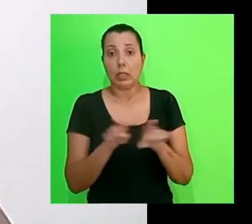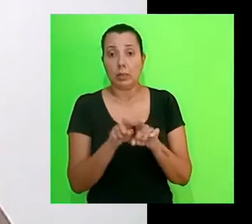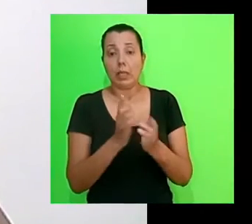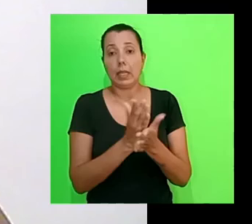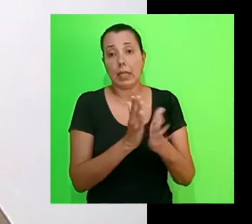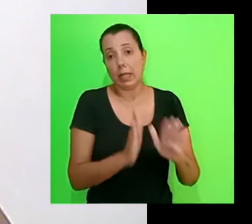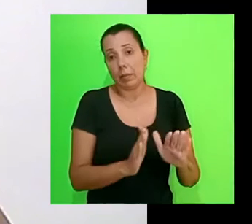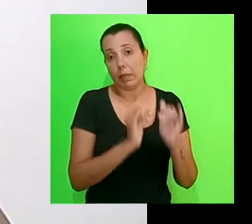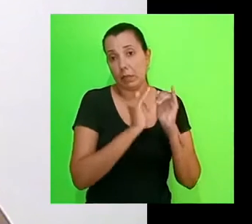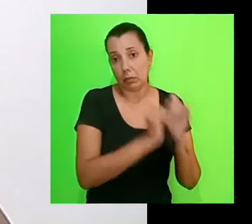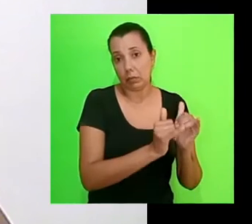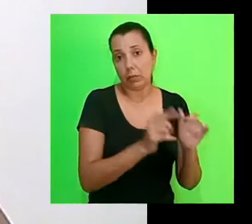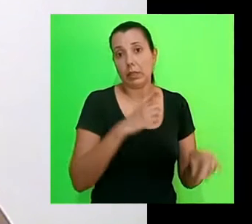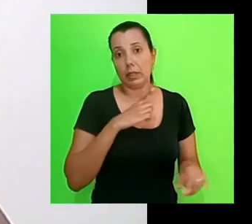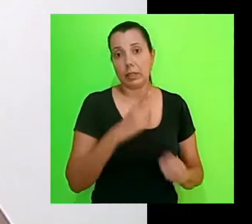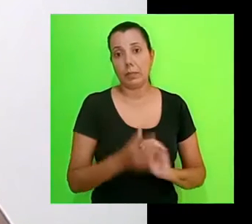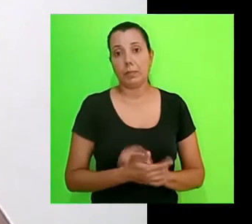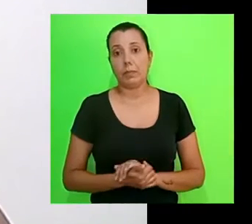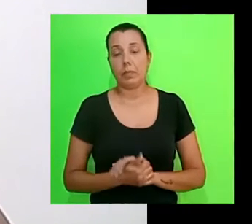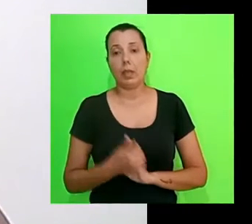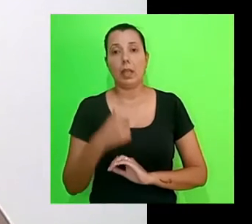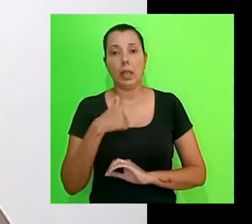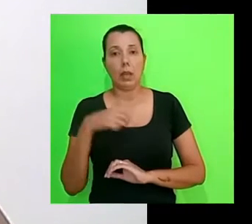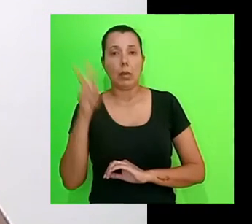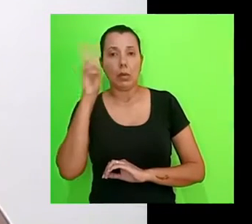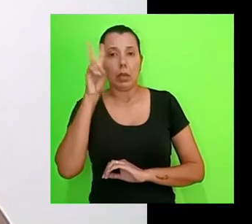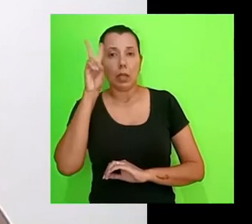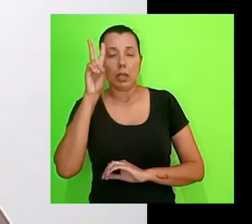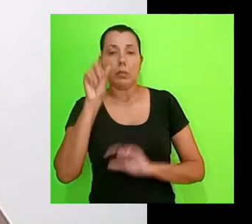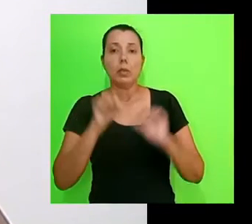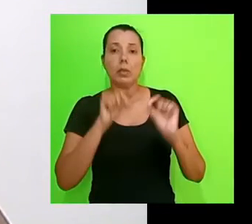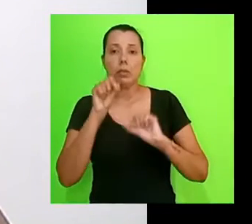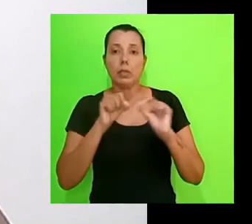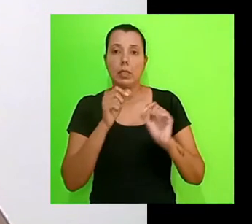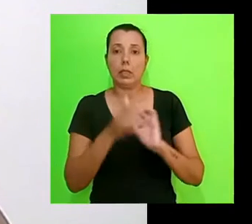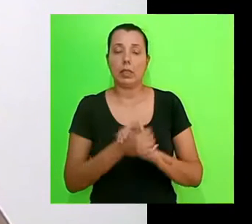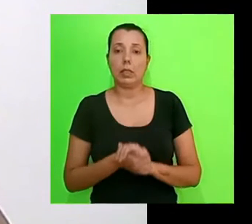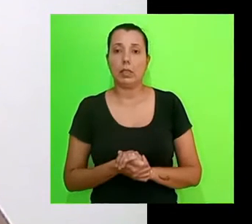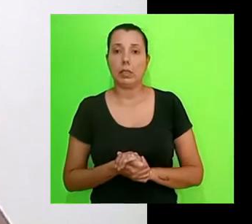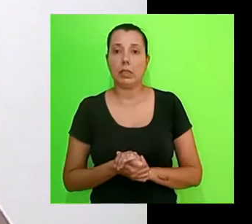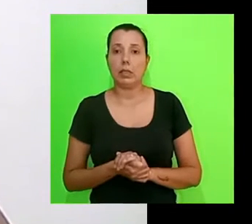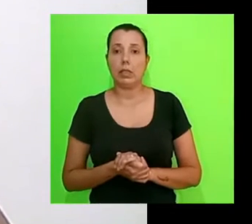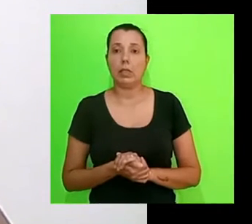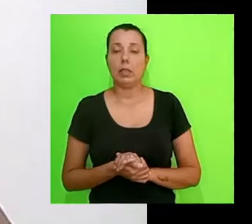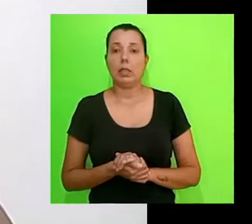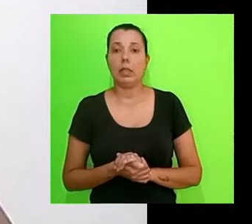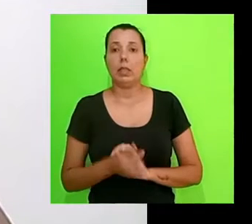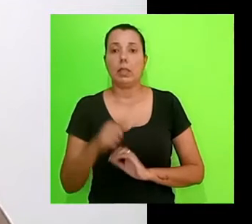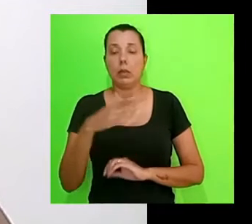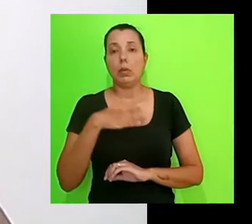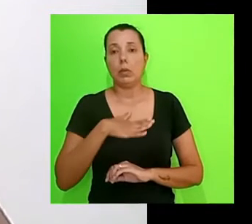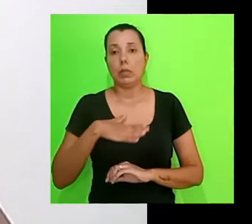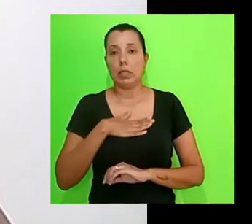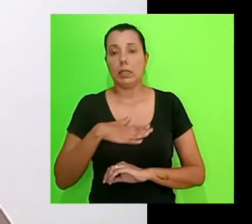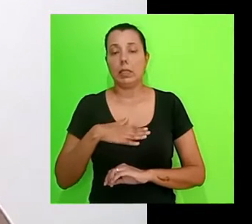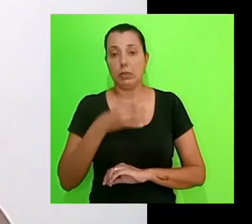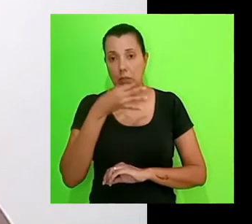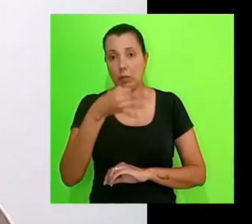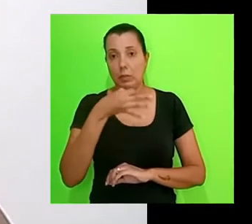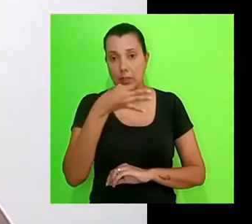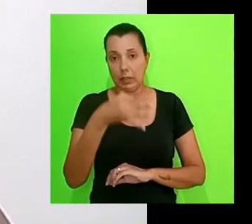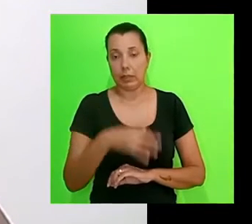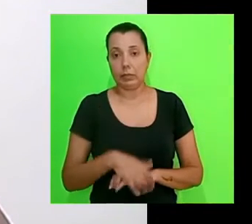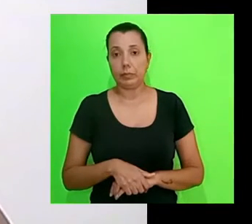eu me lembro que havia uma política pública junto à Secretaria de Educação,